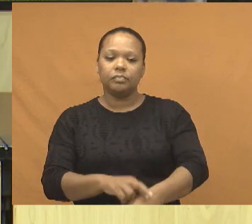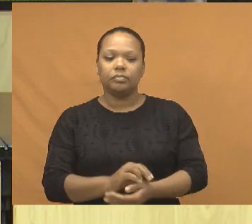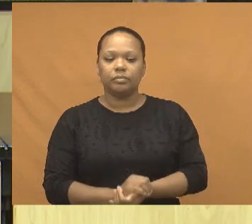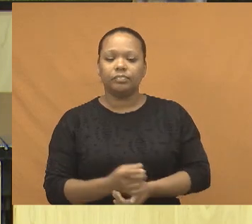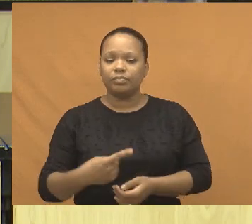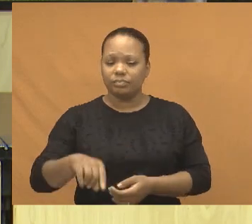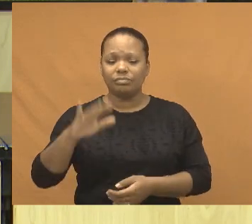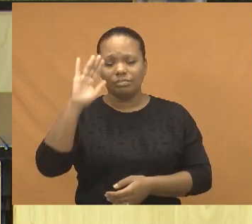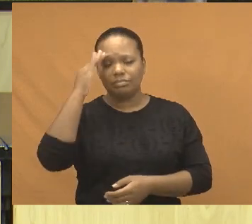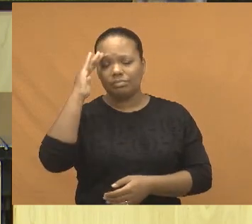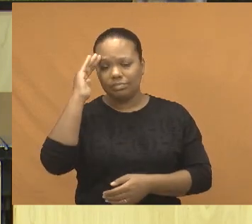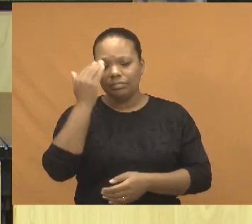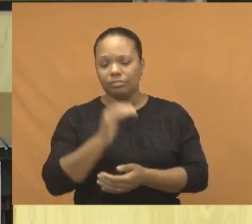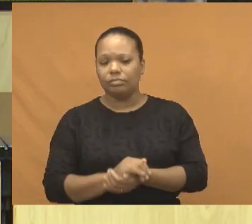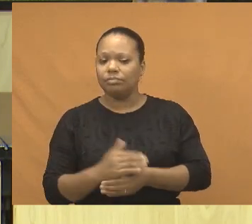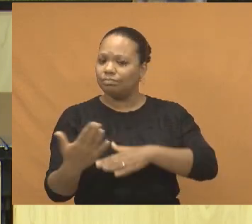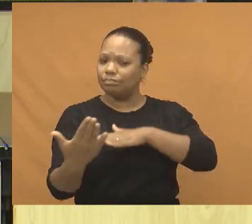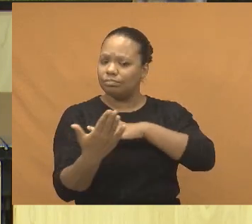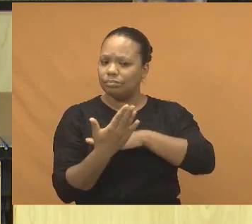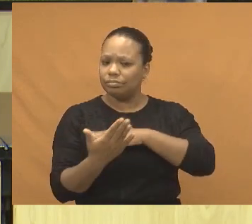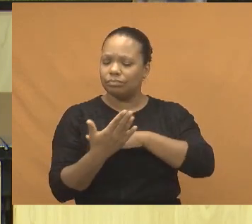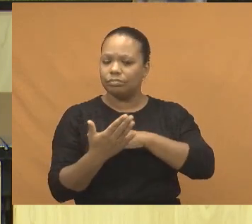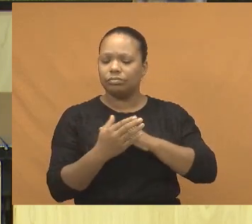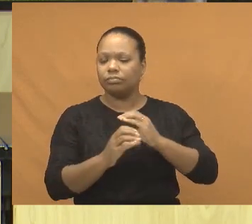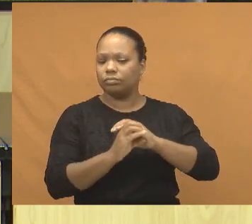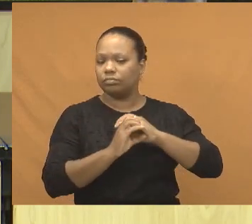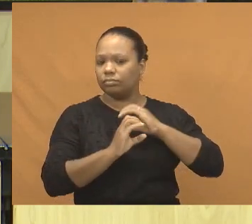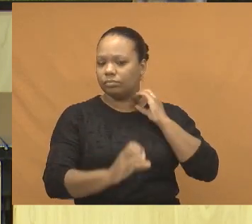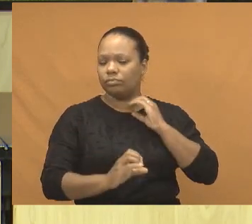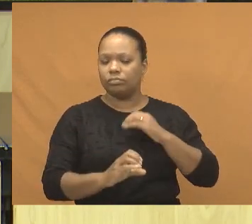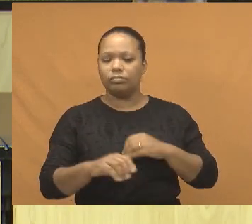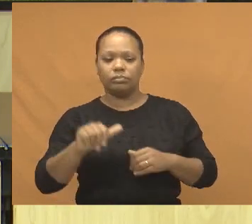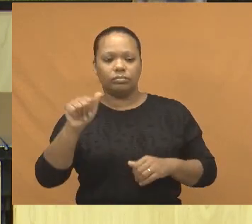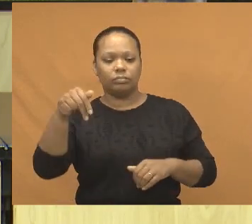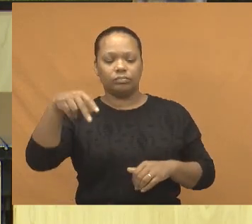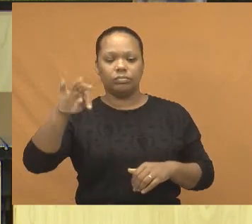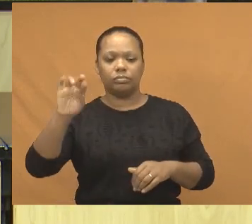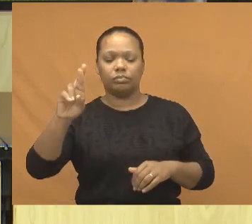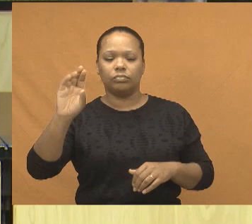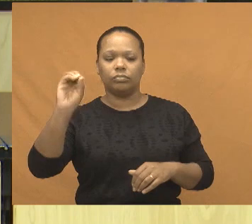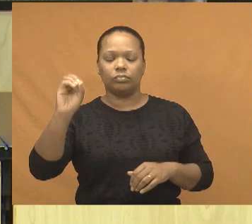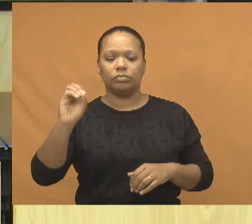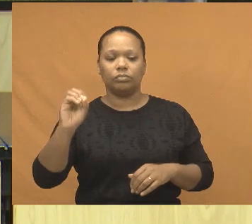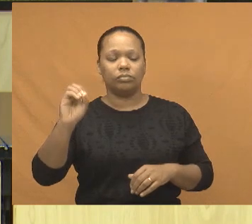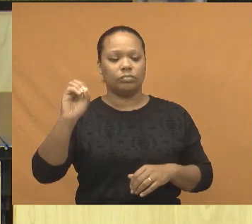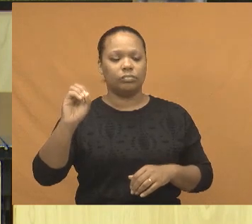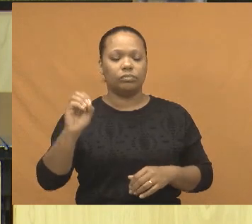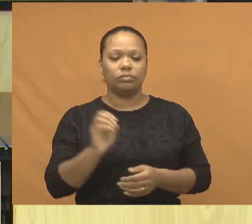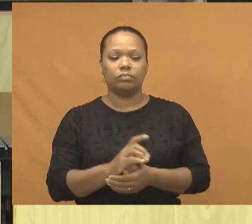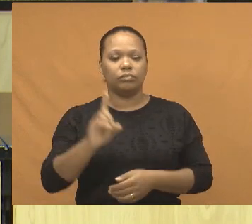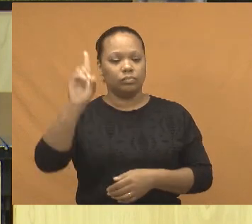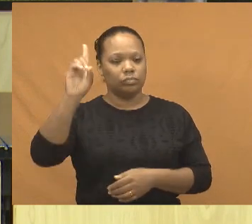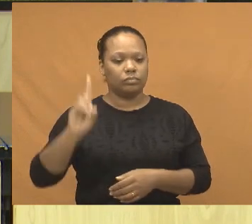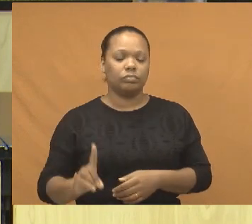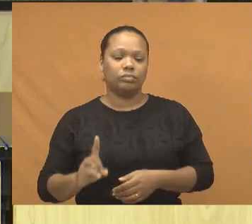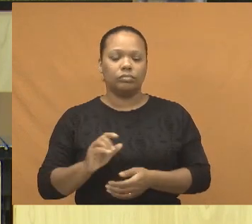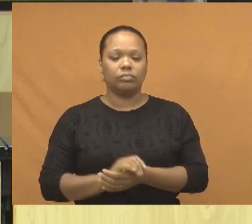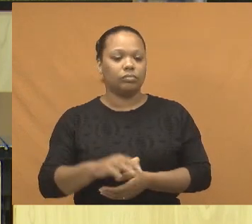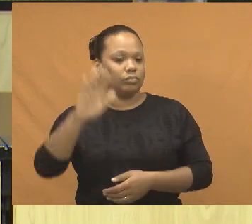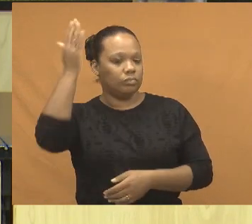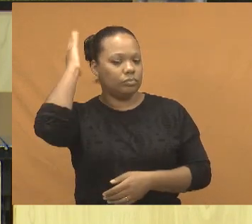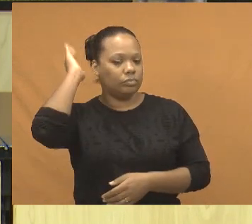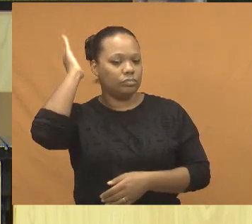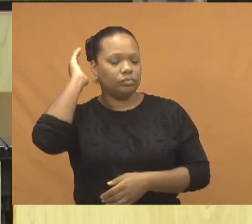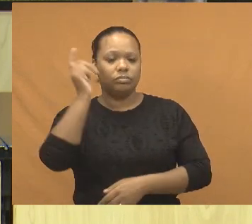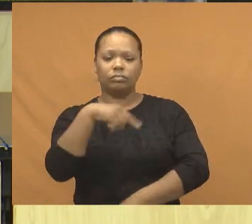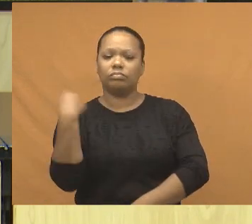recorremos à compreensão e aos préstimos do engenheiro Antônio Moreira Júnior, diretor regional do DER de Taubaté, e transmitimos